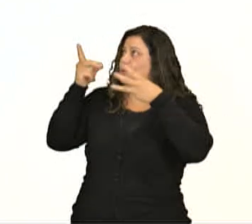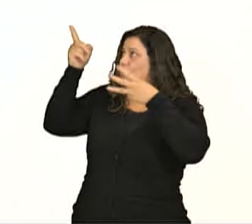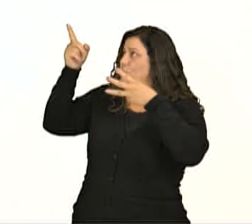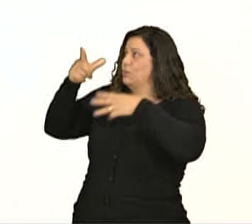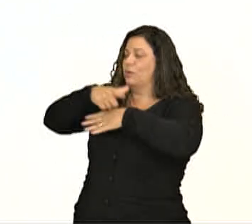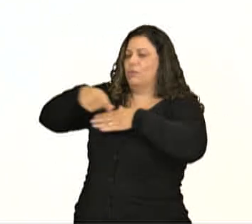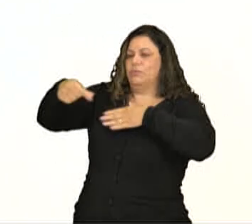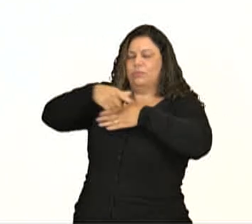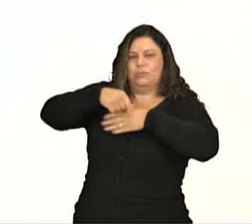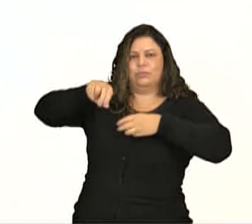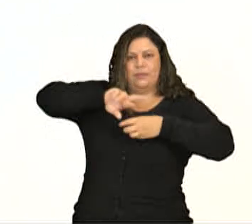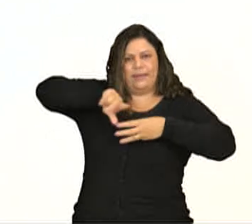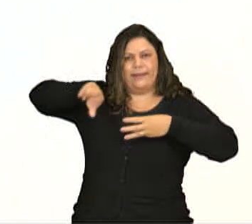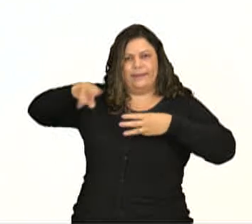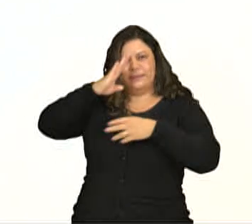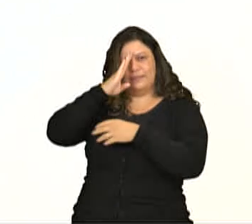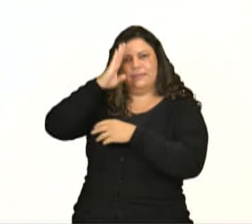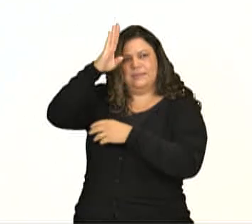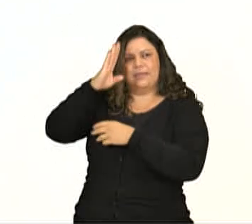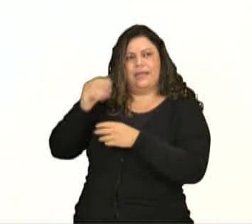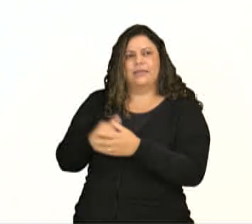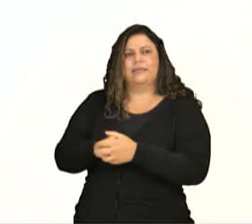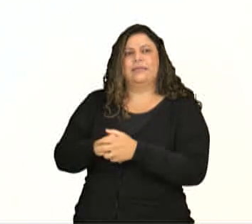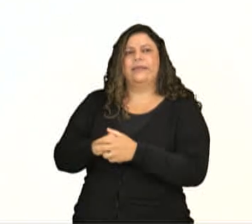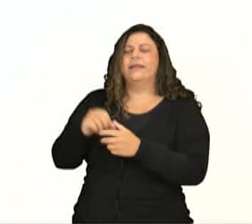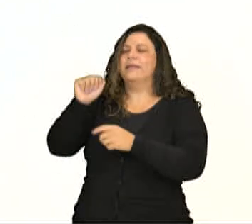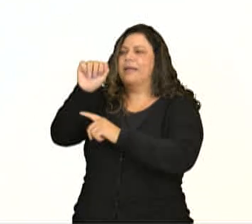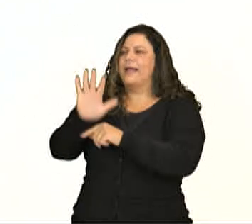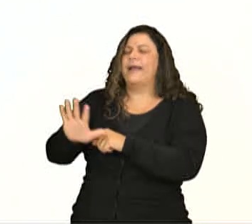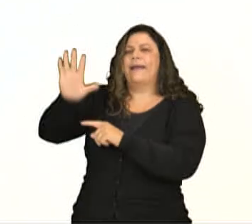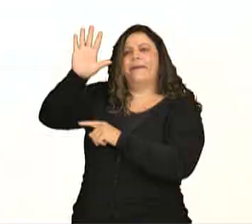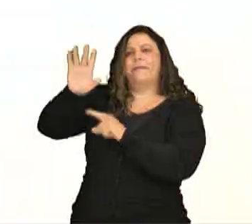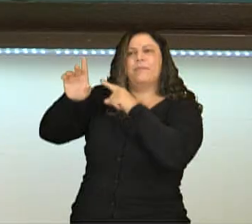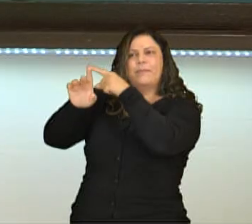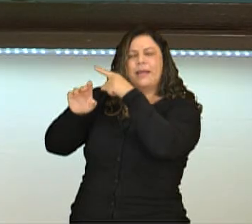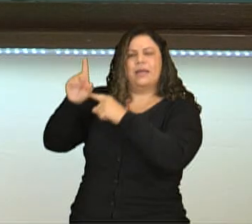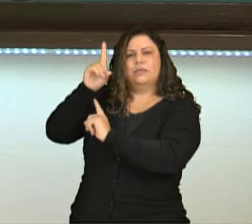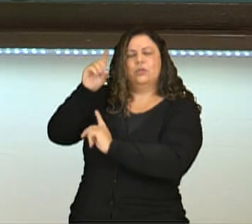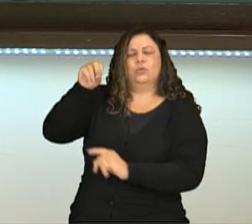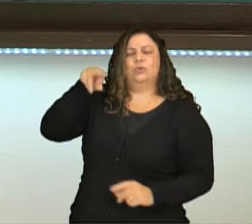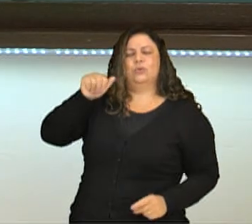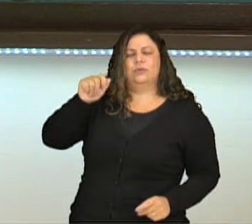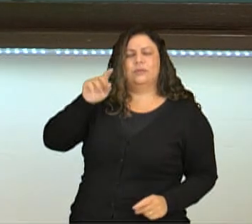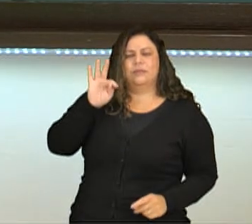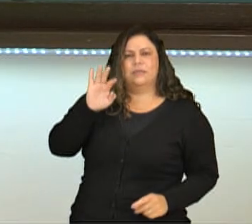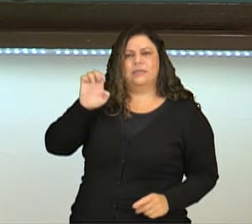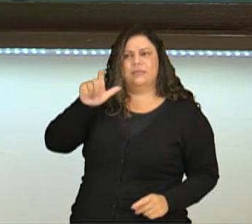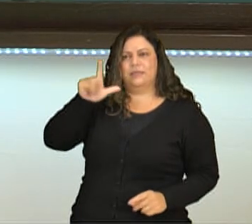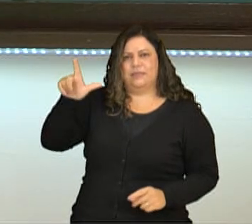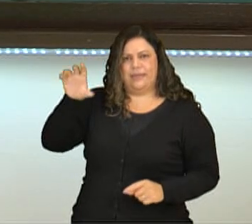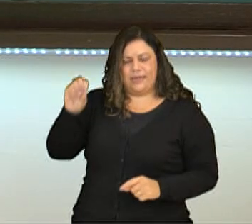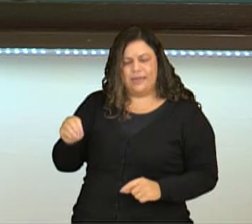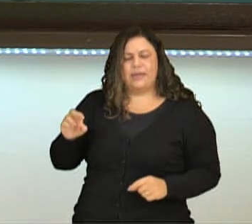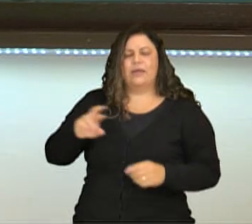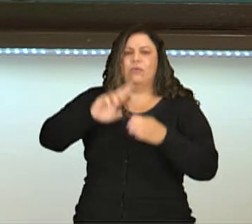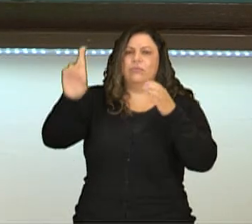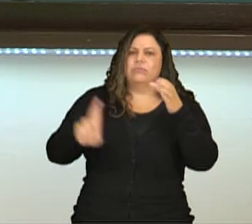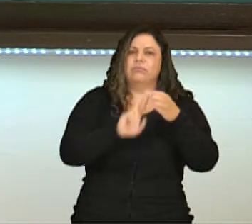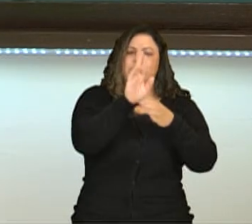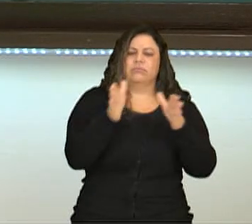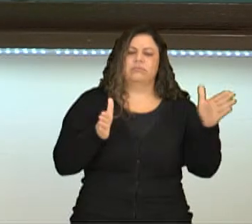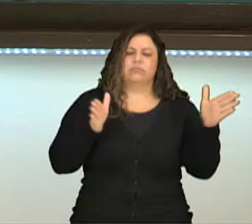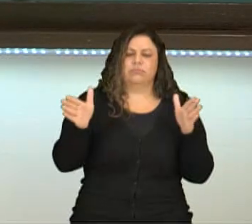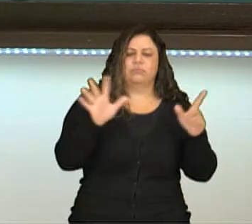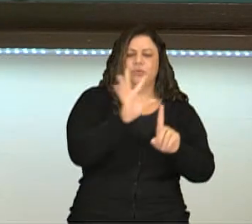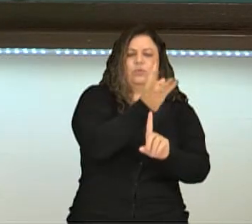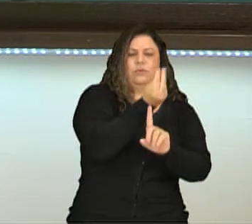e Shakespeare. E aqui a imagem do Donatello, que também foi um escultor renascentista, um artista